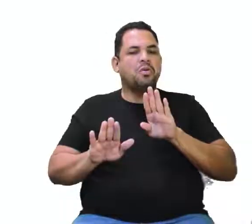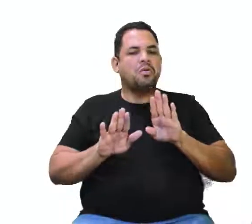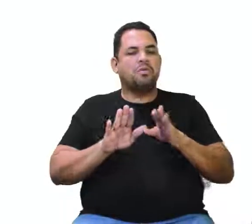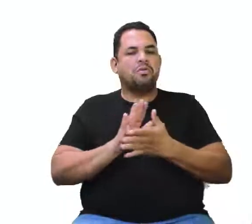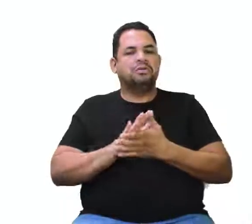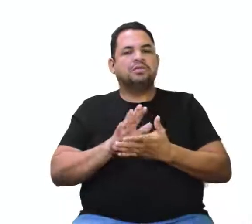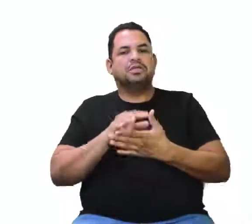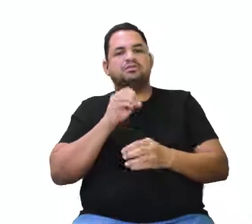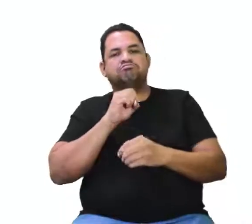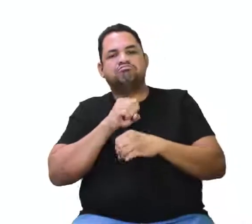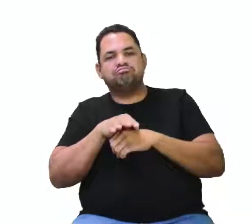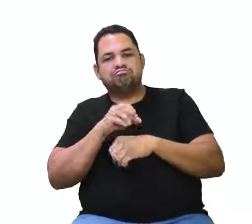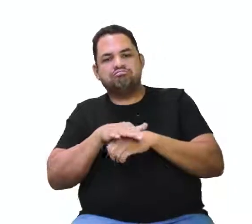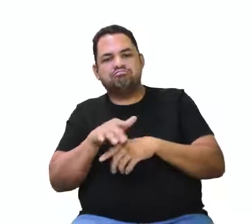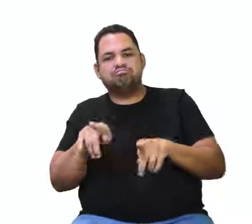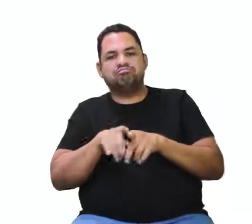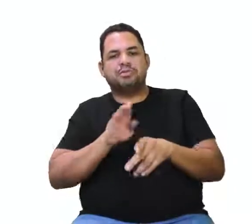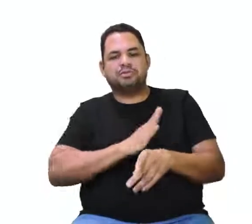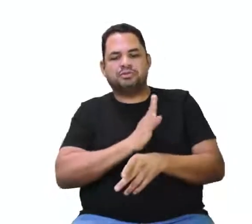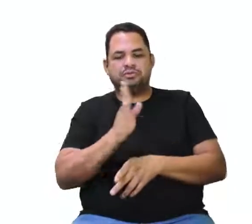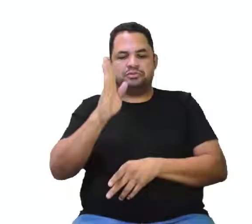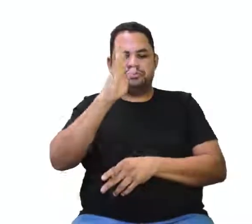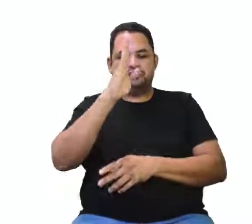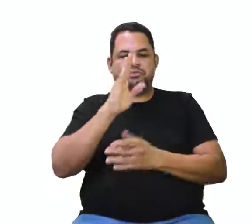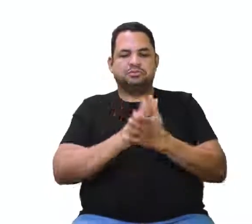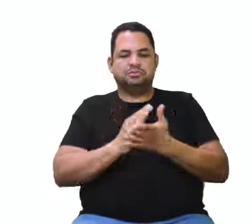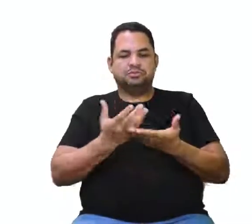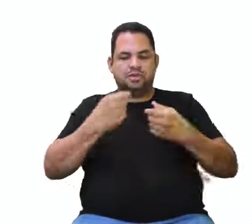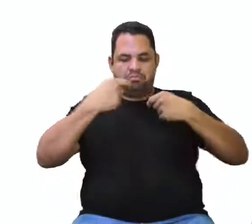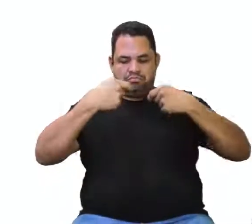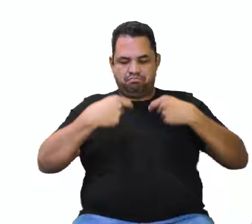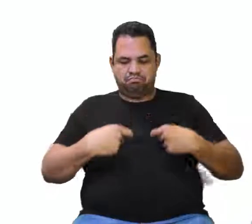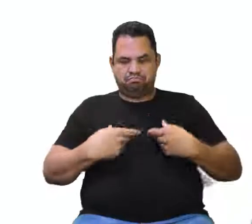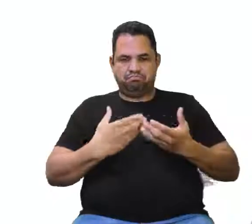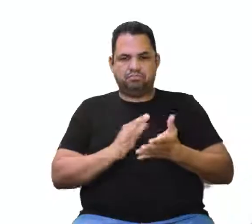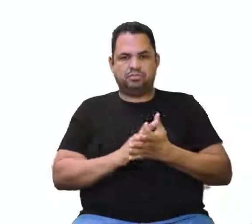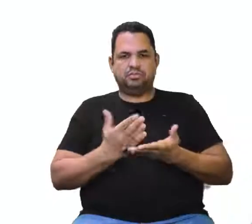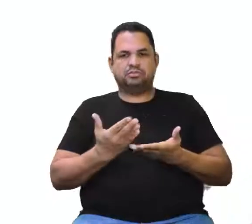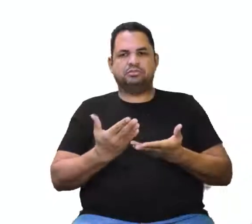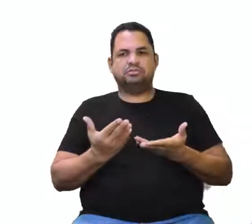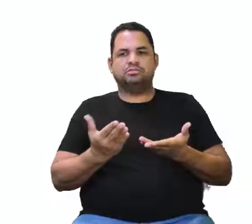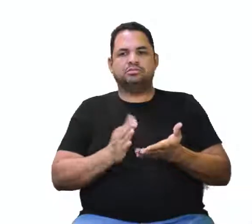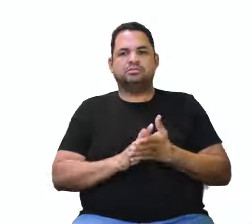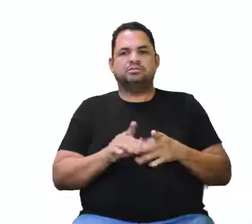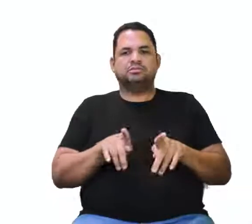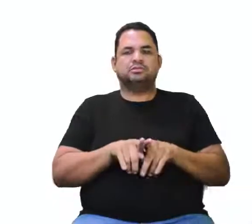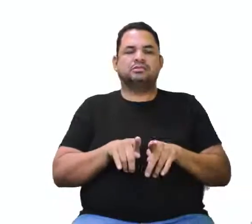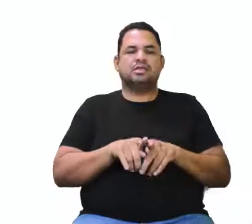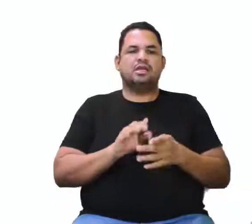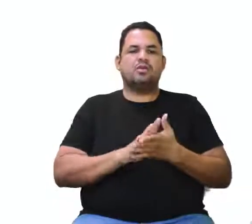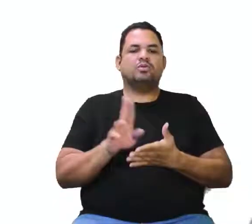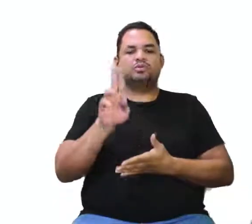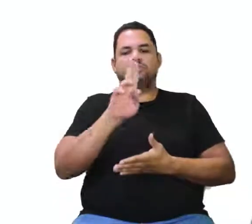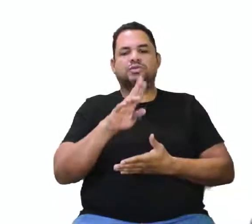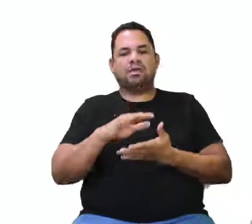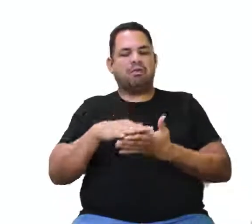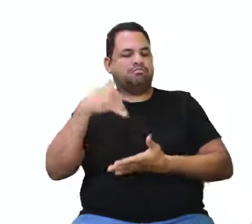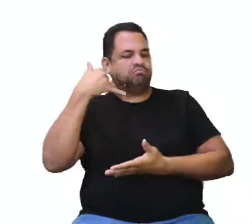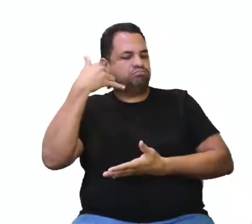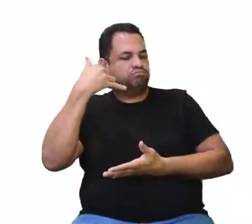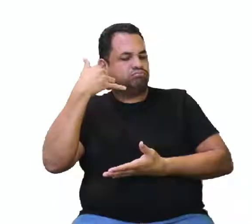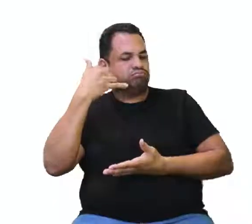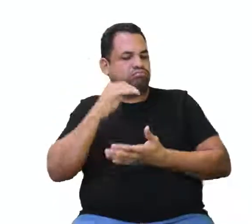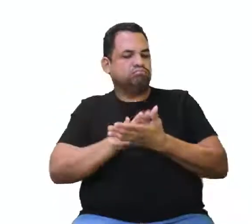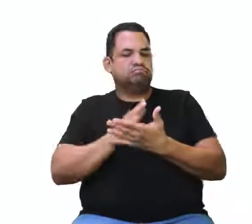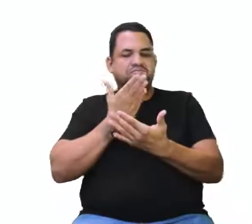algumas dicas com os desvios posturais no nosso cotidiano, aí em atividades, tanto no uso do celular, na